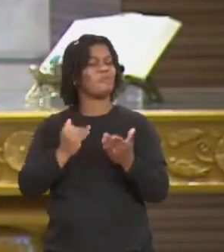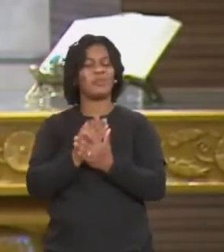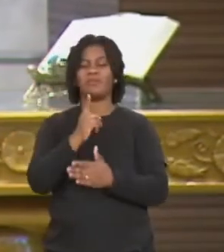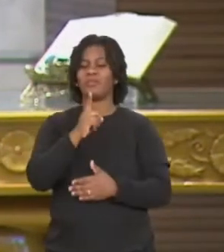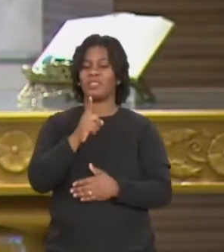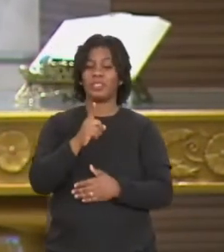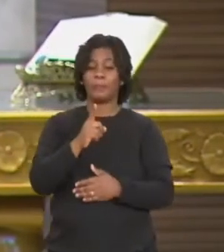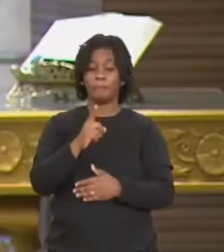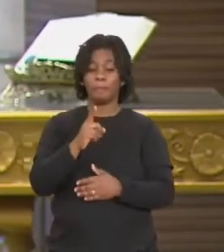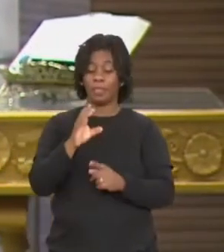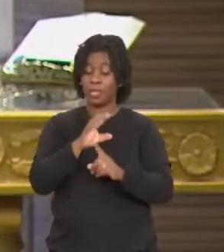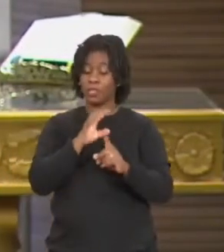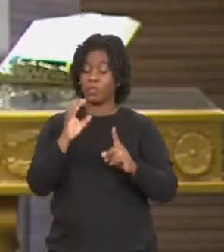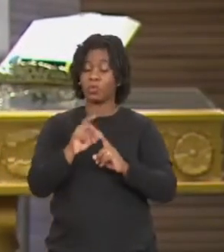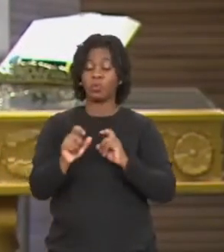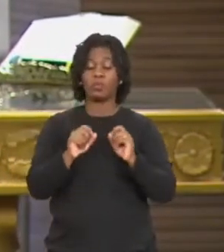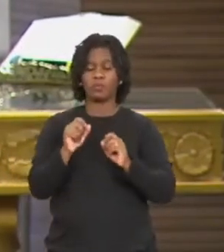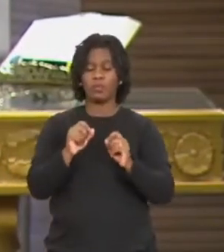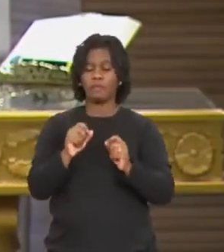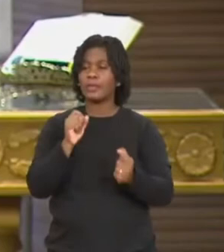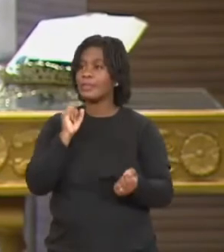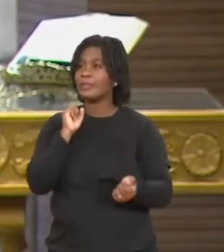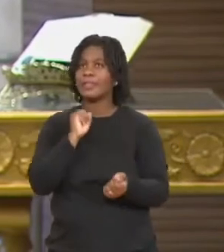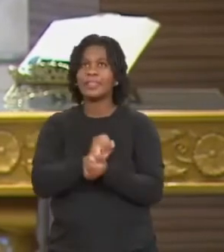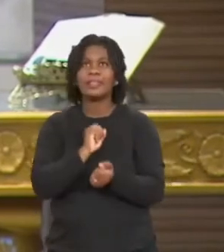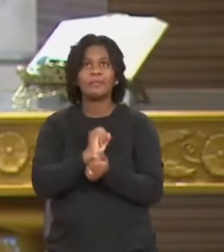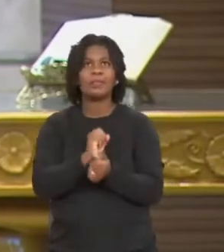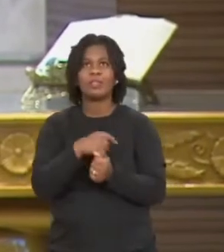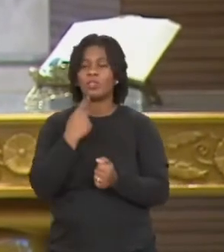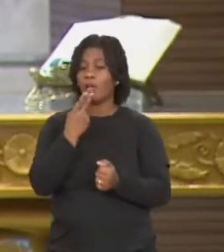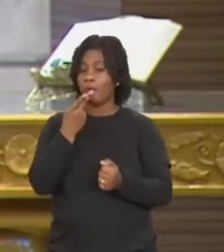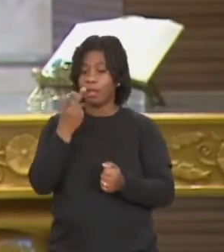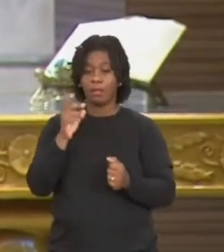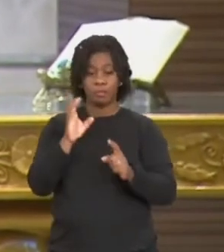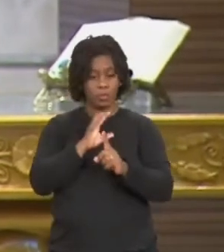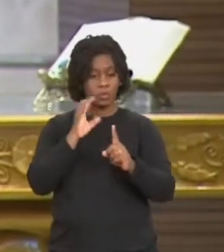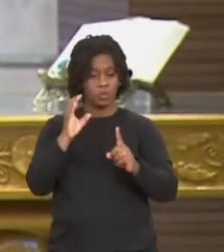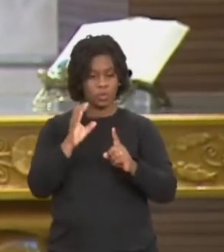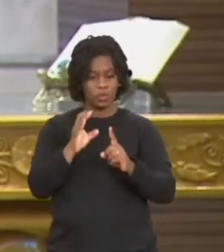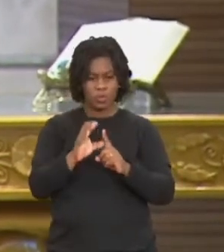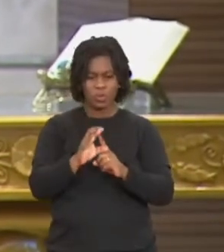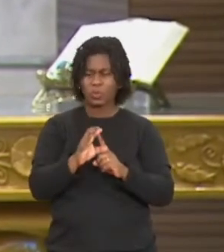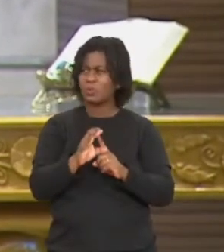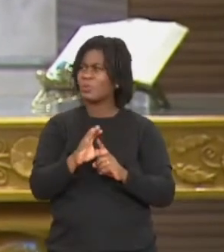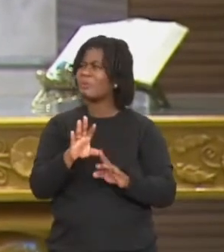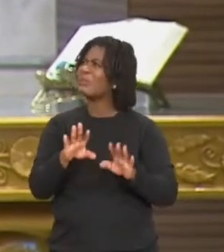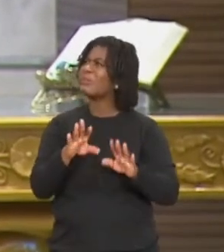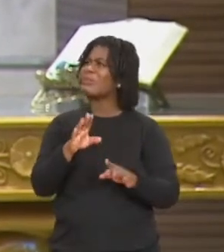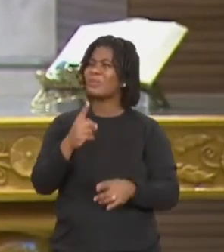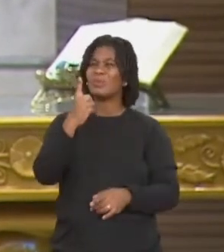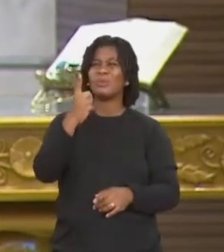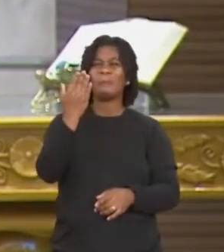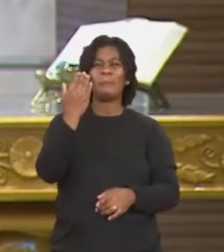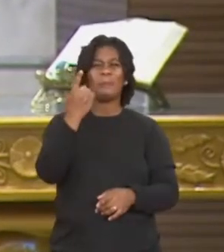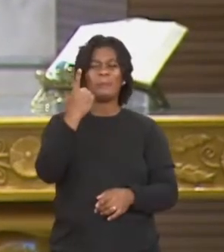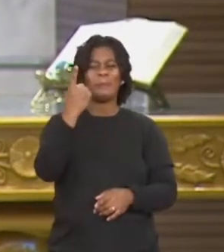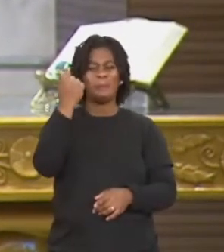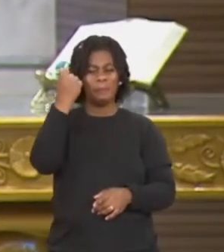Essa reunião foi esperada, nós falamos dessa reunião durante um mês inteiro.